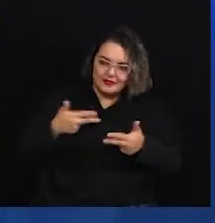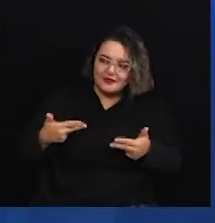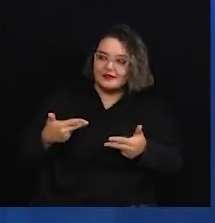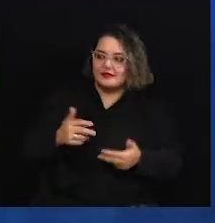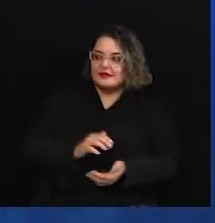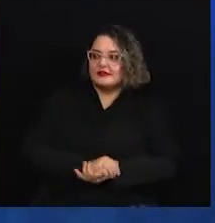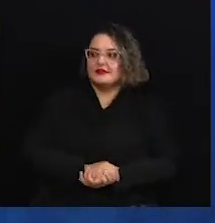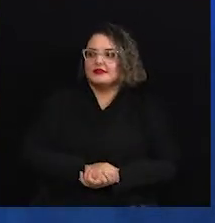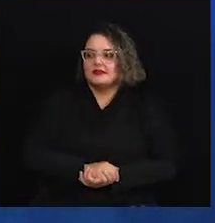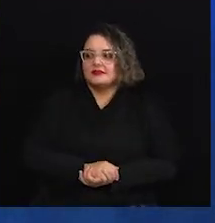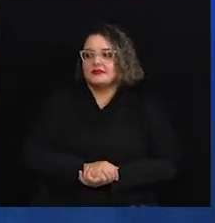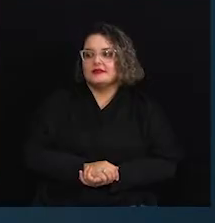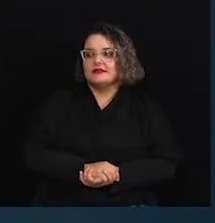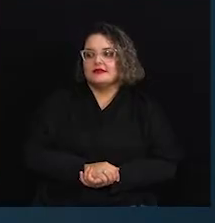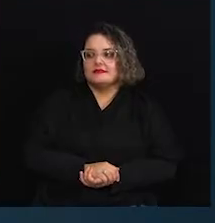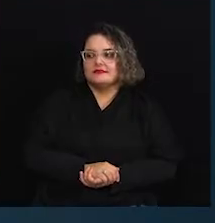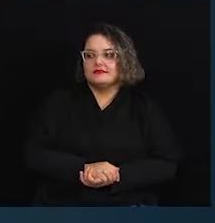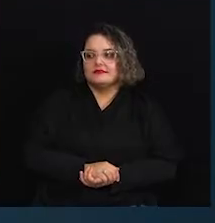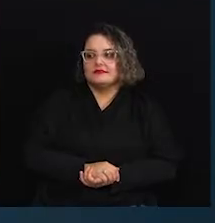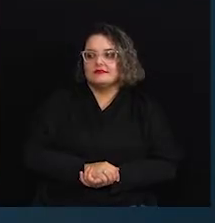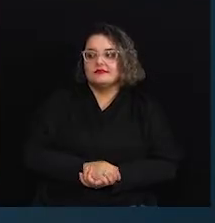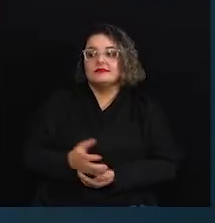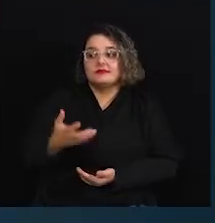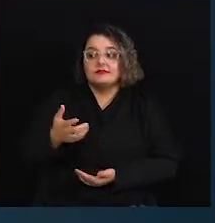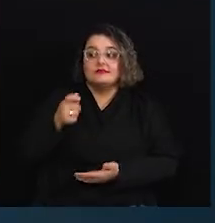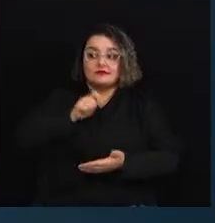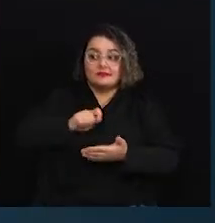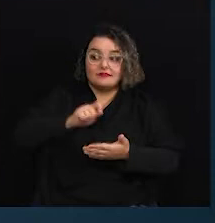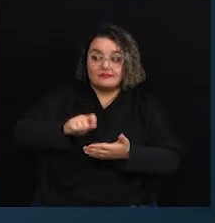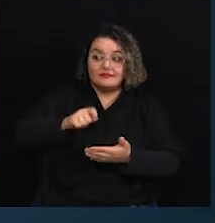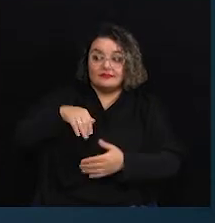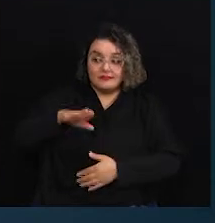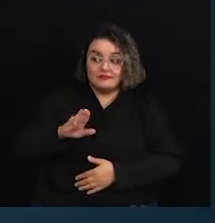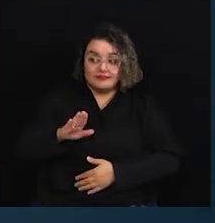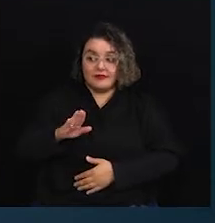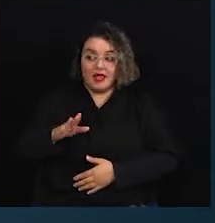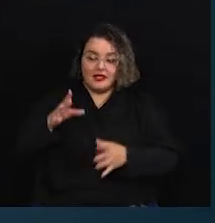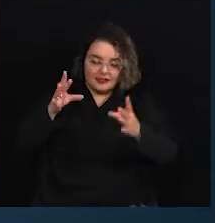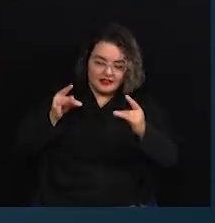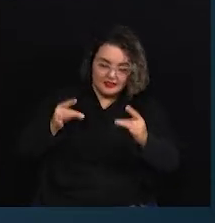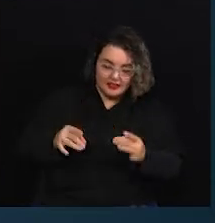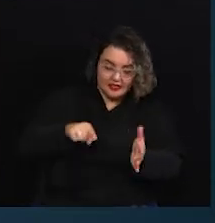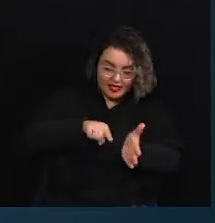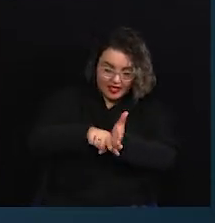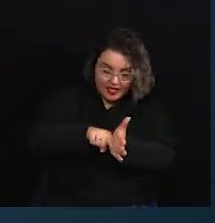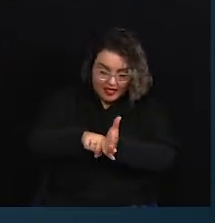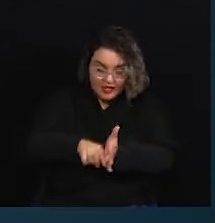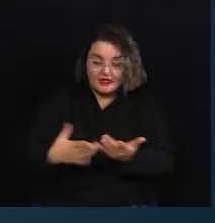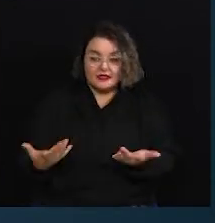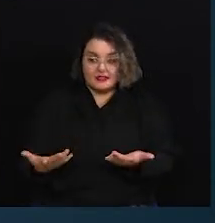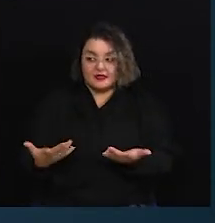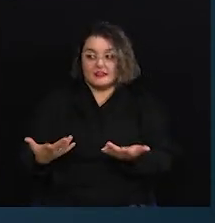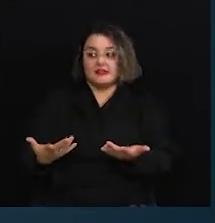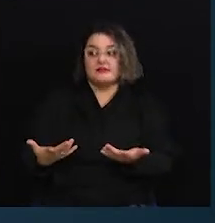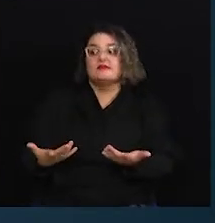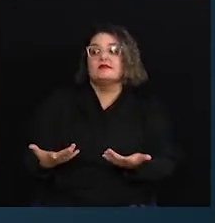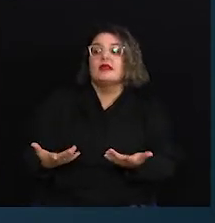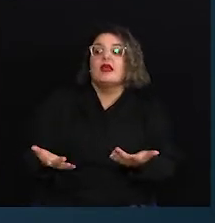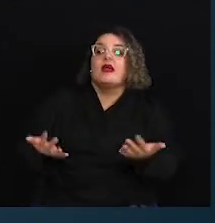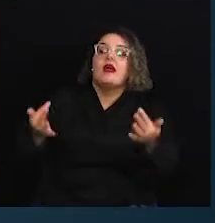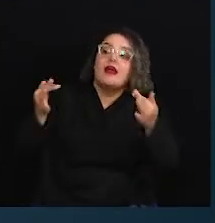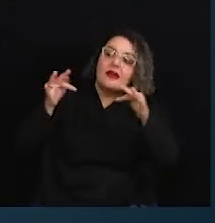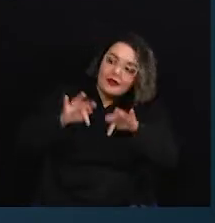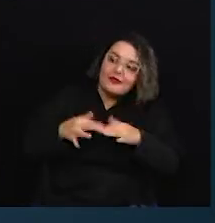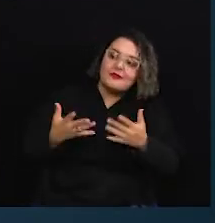né? Desde que eu lancei o livro ano passado. Eu gostaria de colocar muito mais cases do que tem no livro hoje. Eu acredito que para o